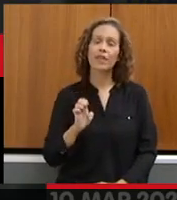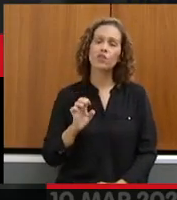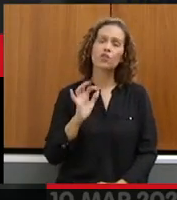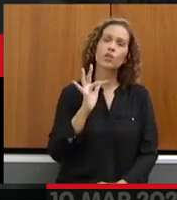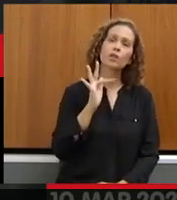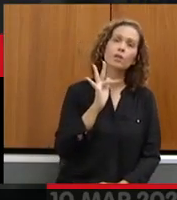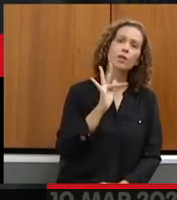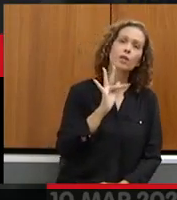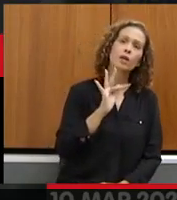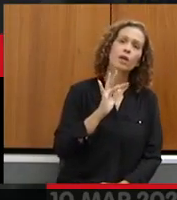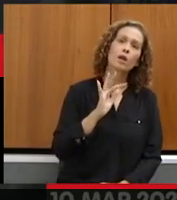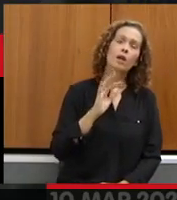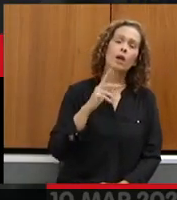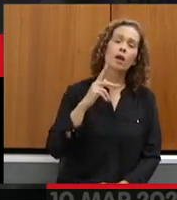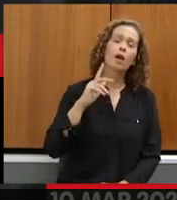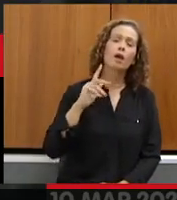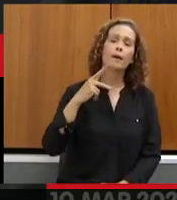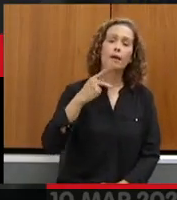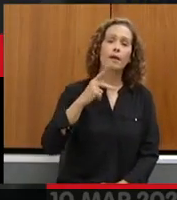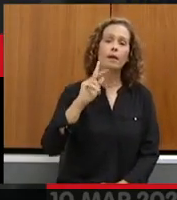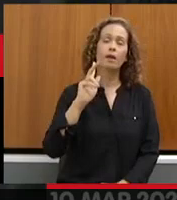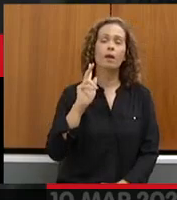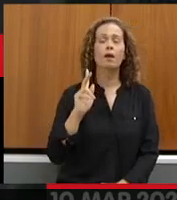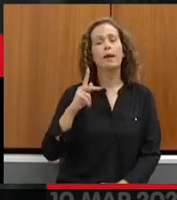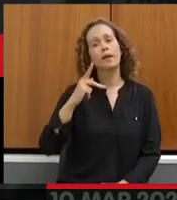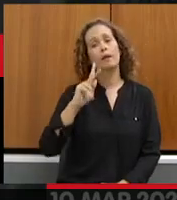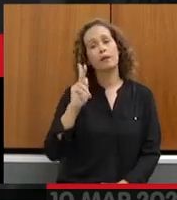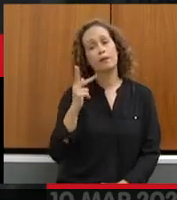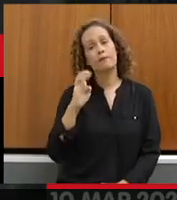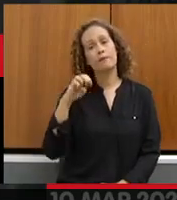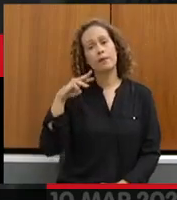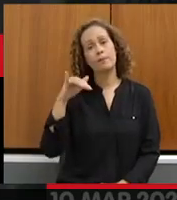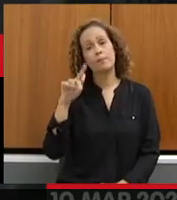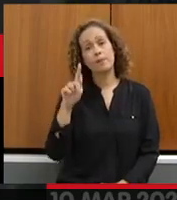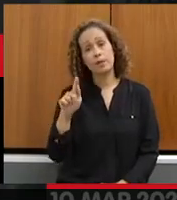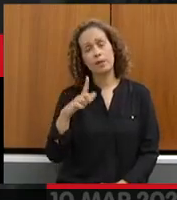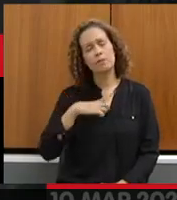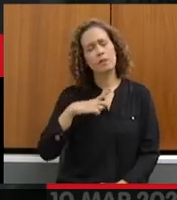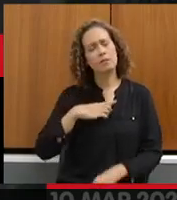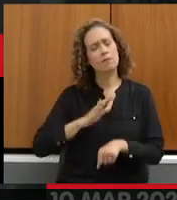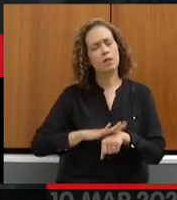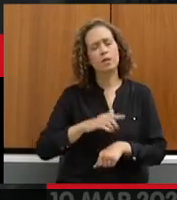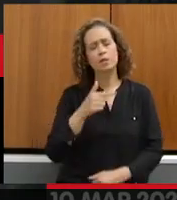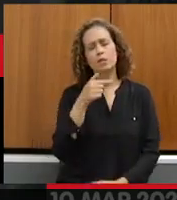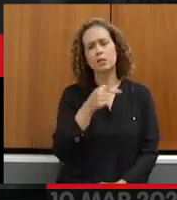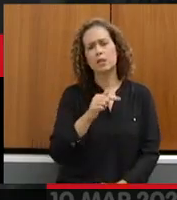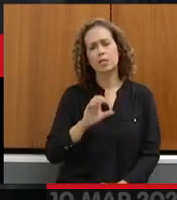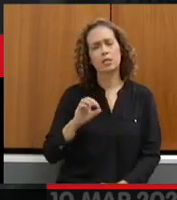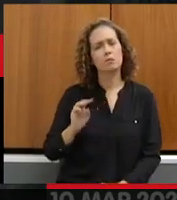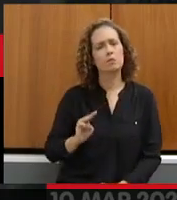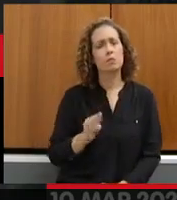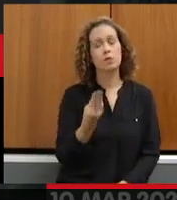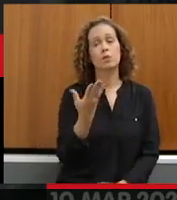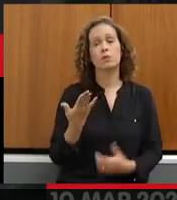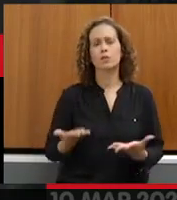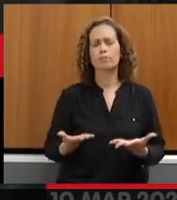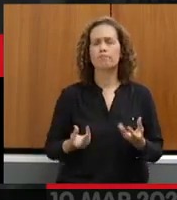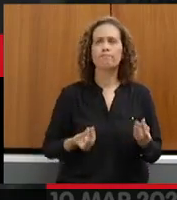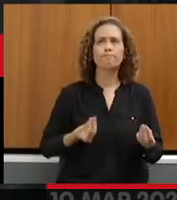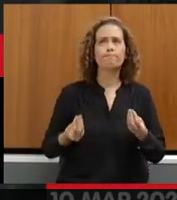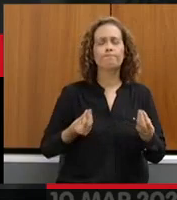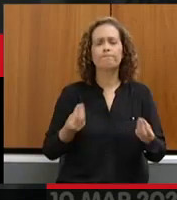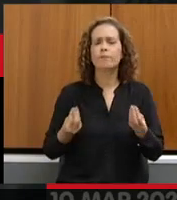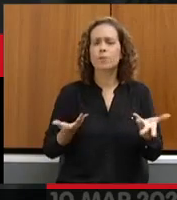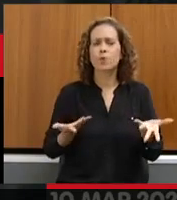mensal em torno de 70 milhões de custeio no estado isso é efetivamente enviada não tem como nós